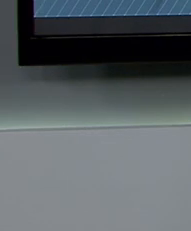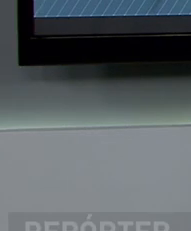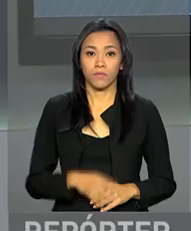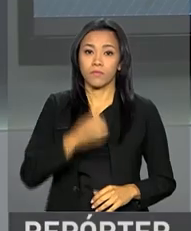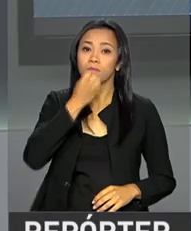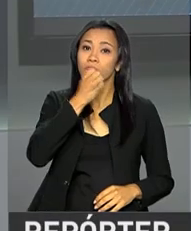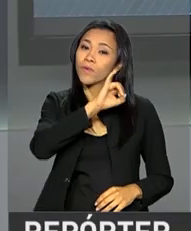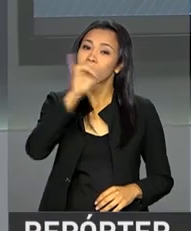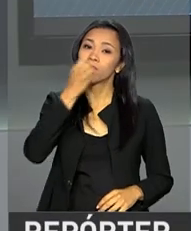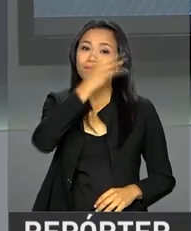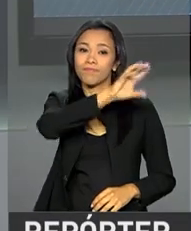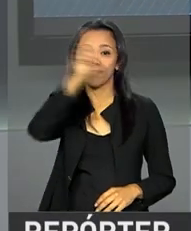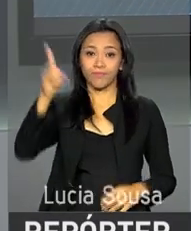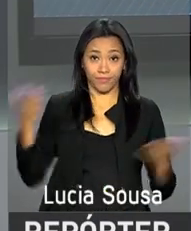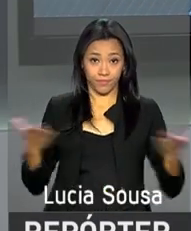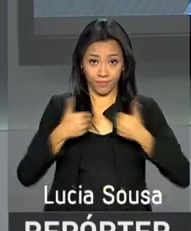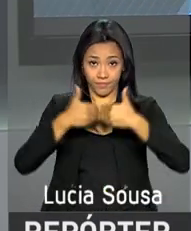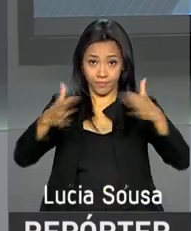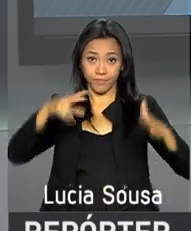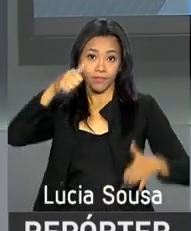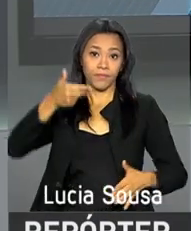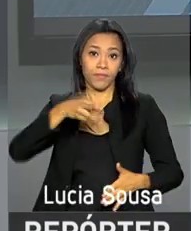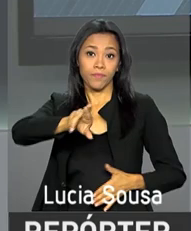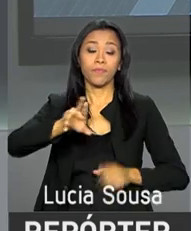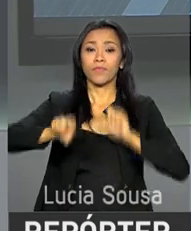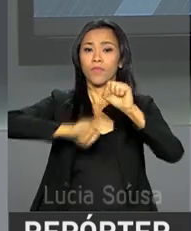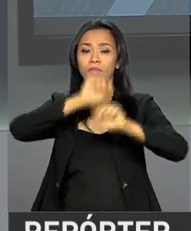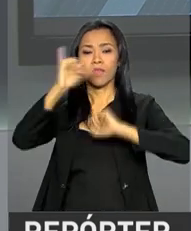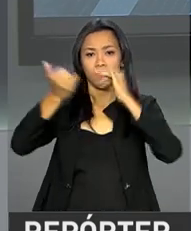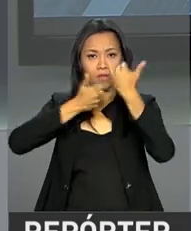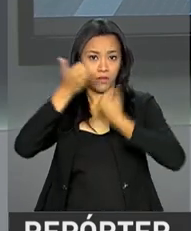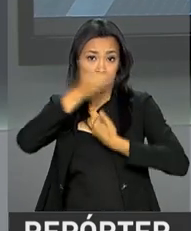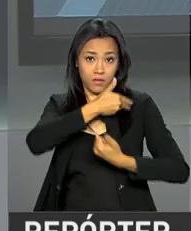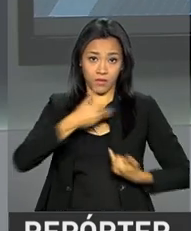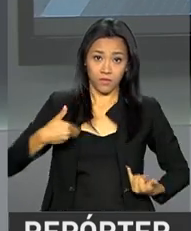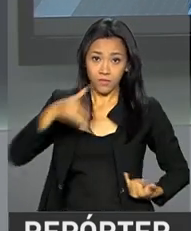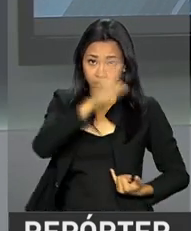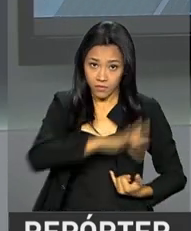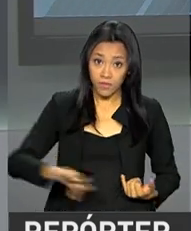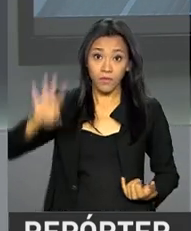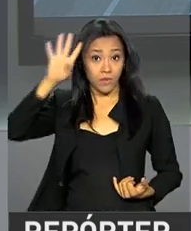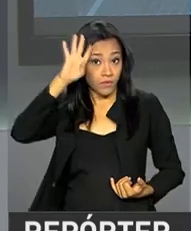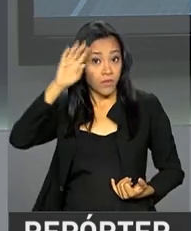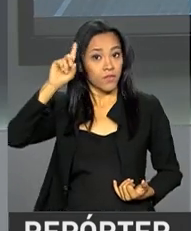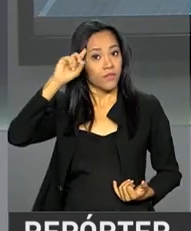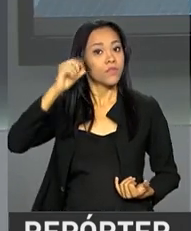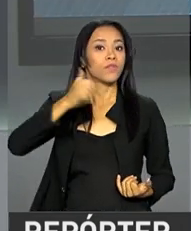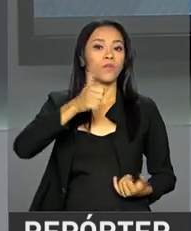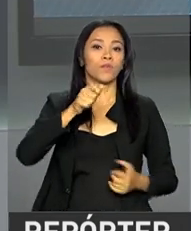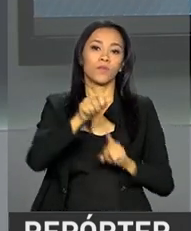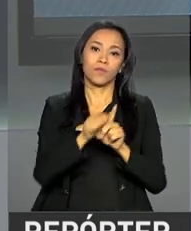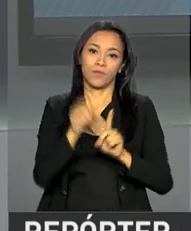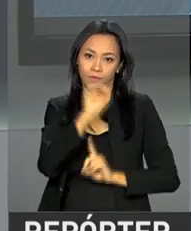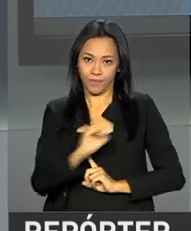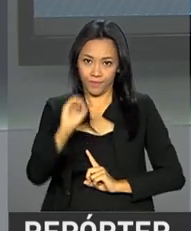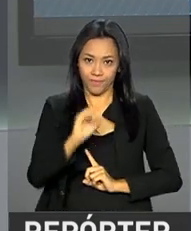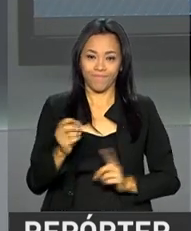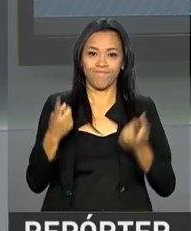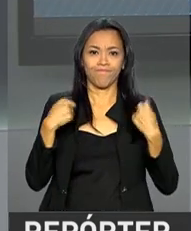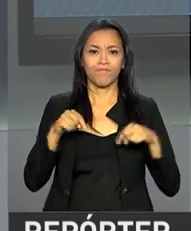olá bom dia começa agora o repórter nbr com as notícias do governo federal desta quarta-feira 11 de outubro